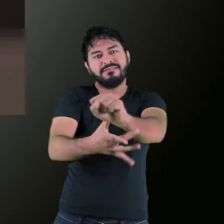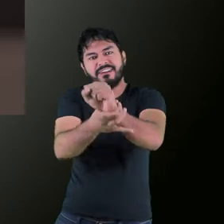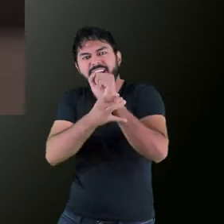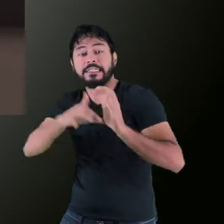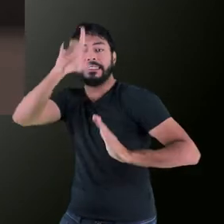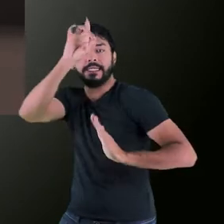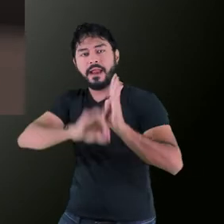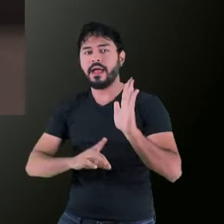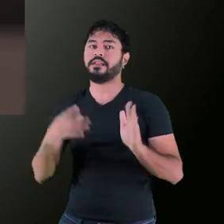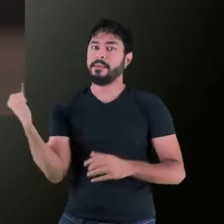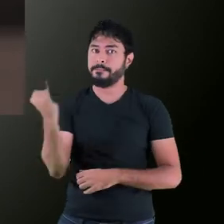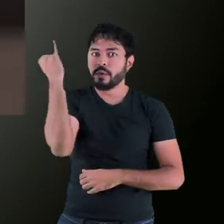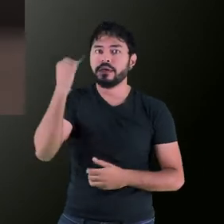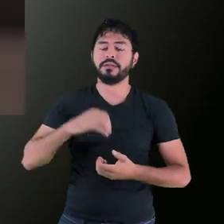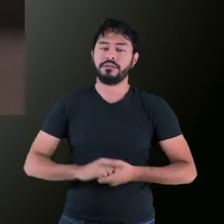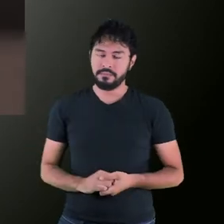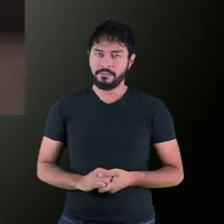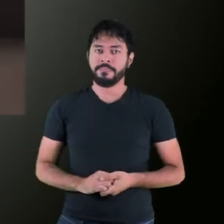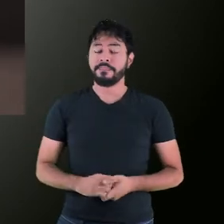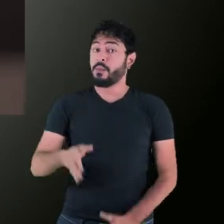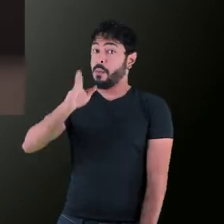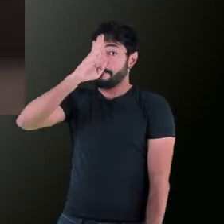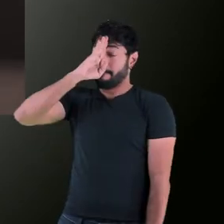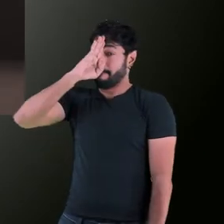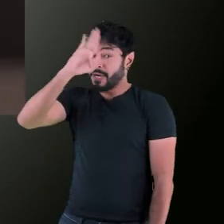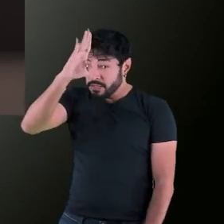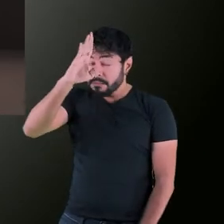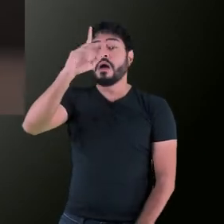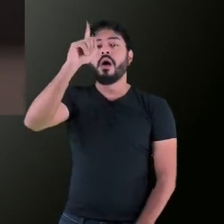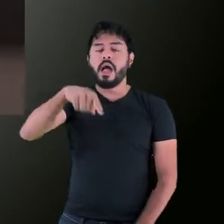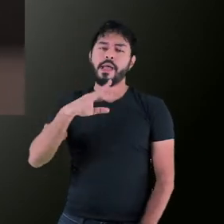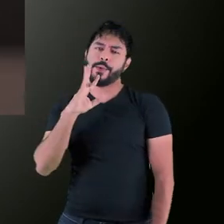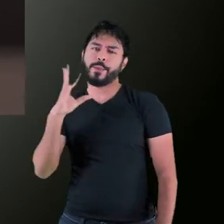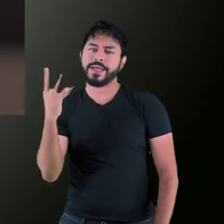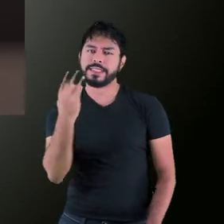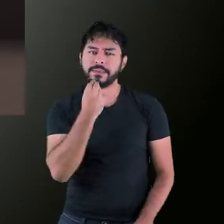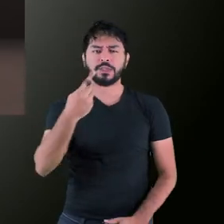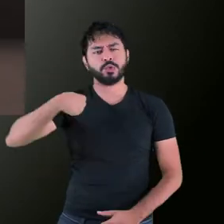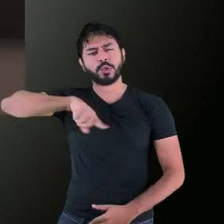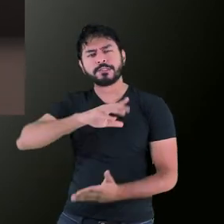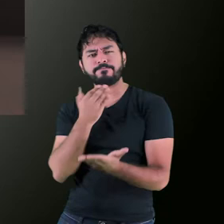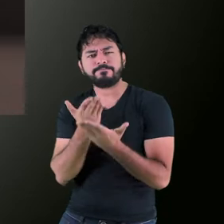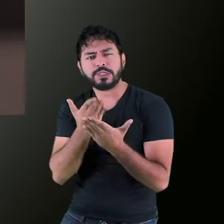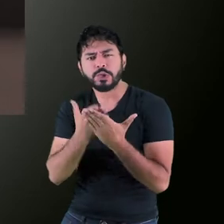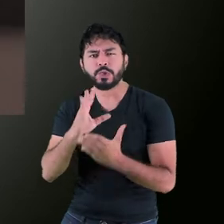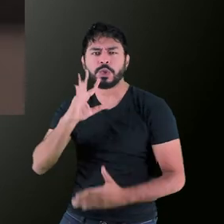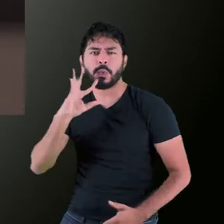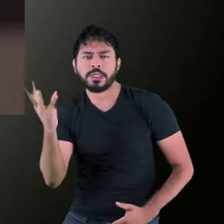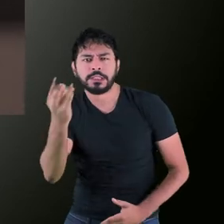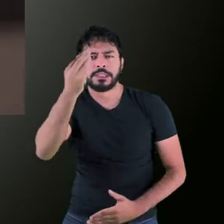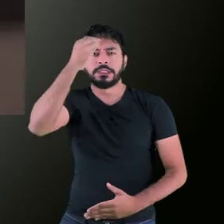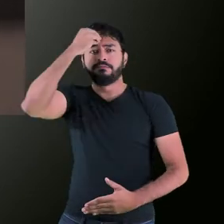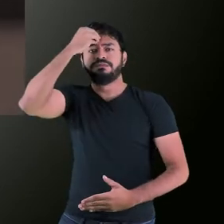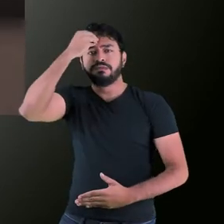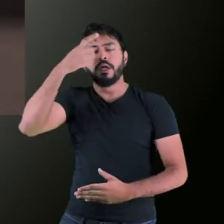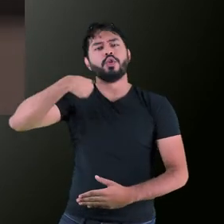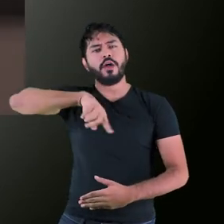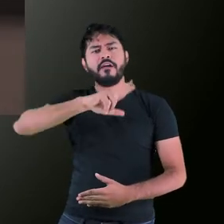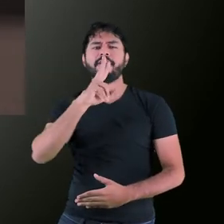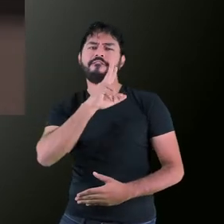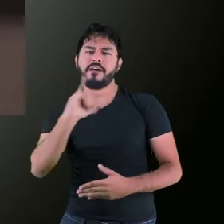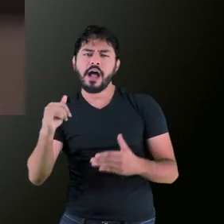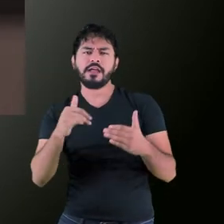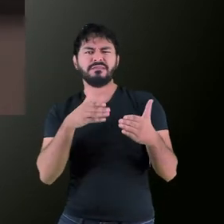direitos. Então, um principal caminho é o conhecimento. Quando a gente começa a ter conhecimento, quando a gente estuda, a gente vai